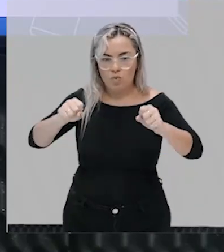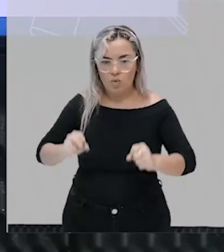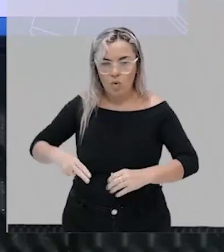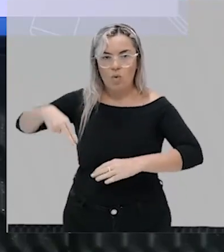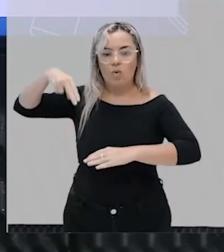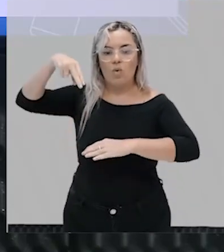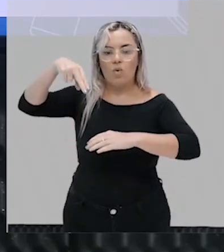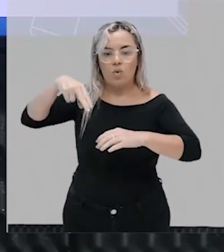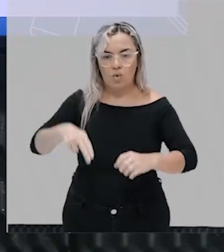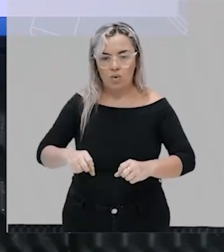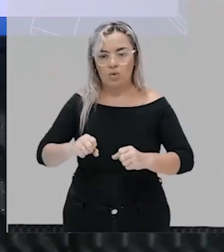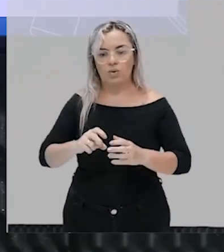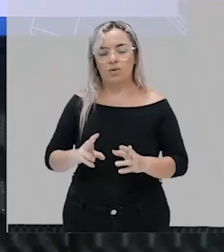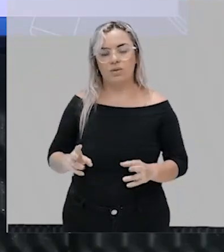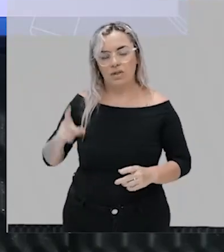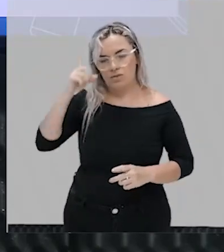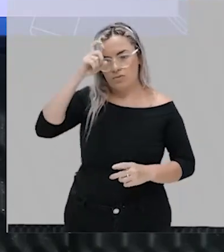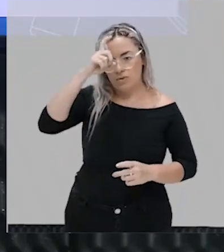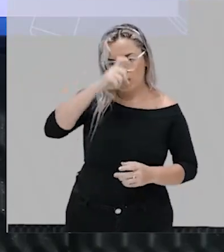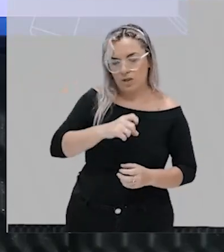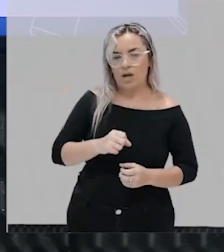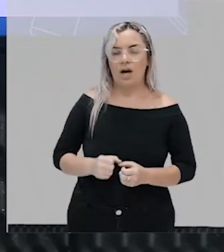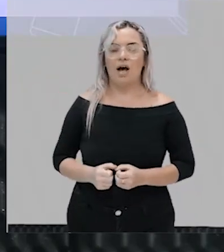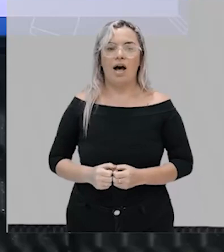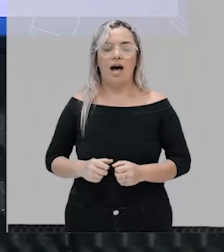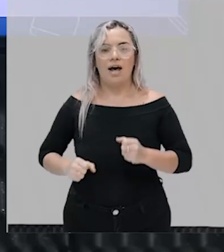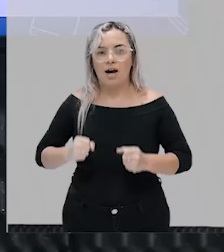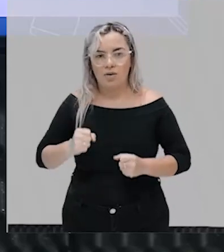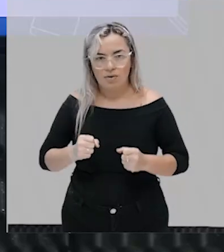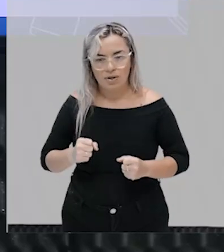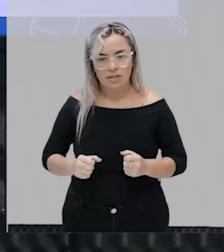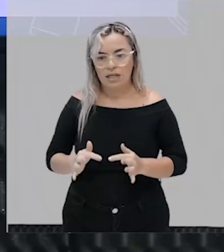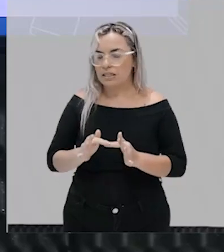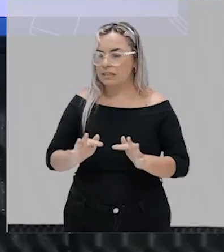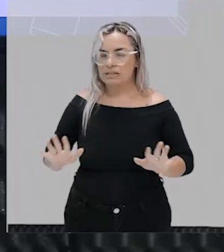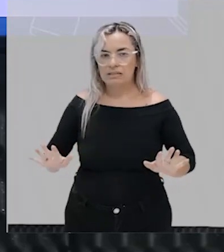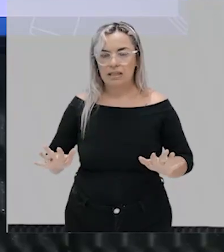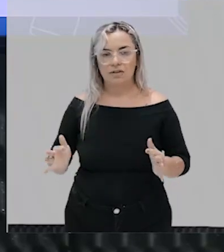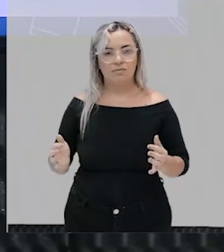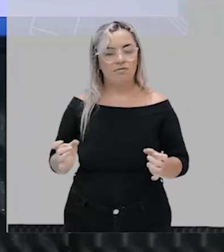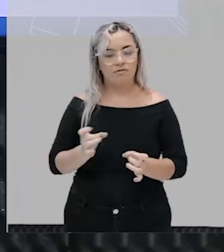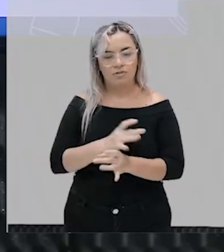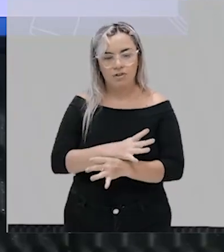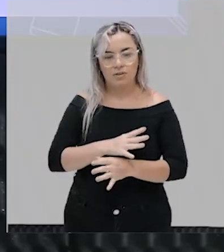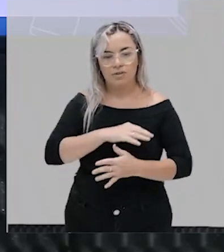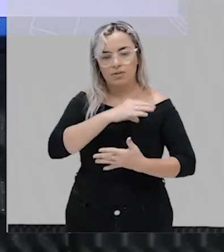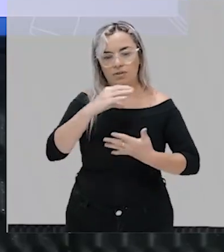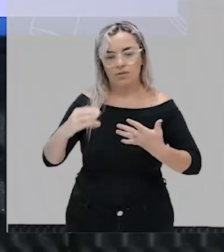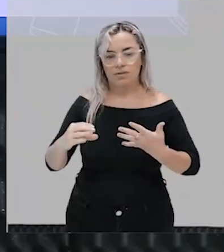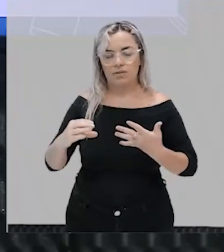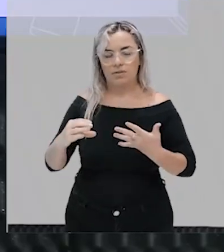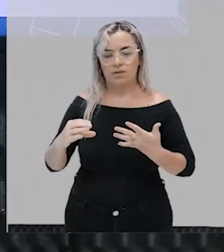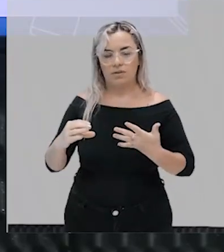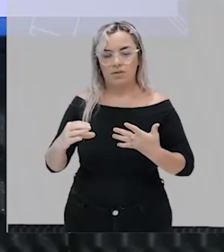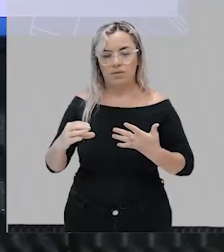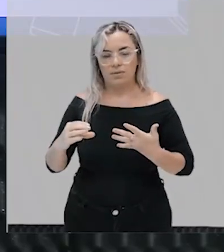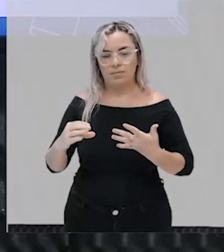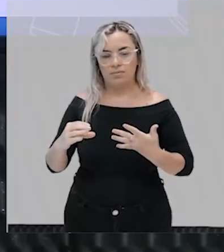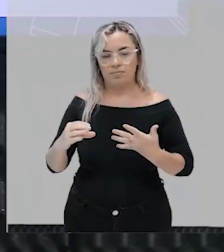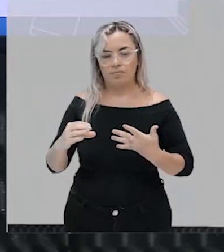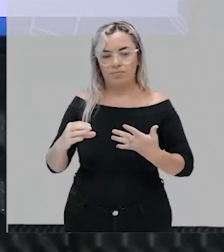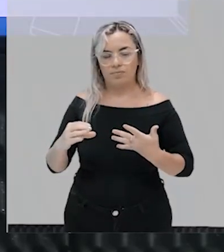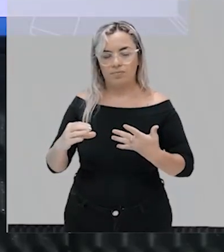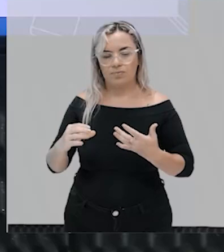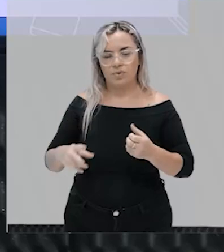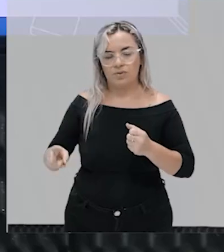mais facilmente, porque é o mesmo verbo, então, transpuser, tira o trans. Se o verbo fosse